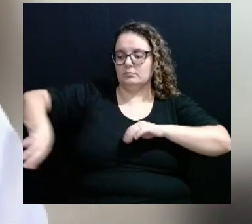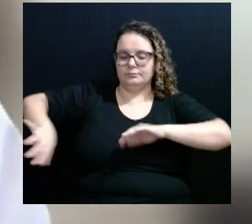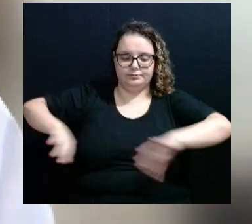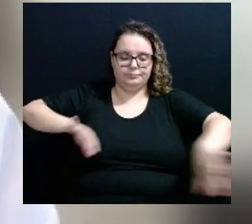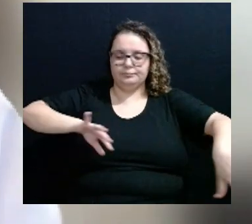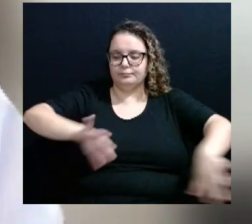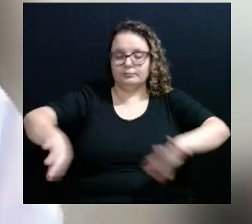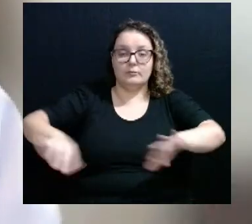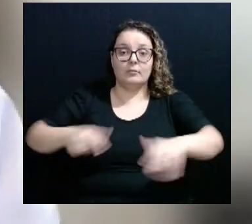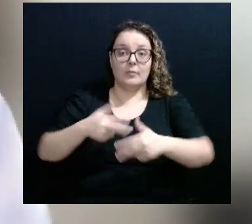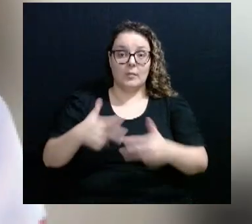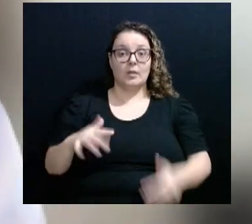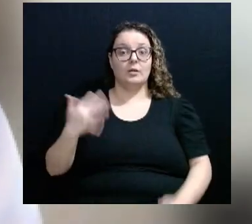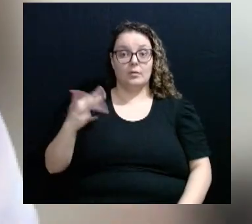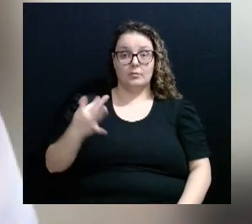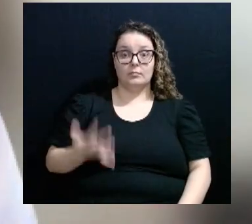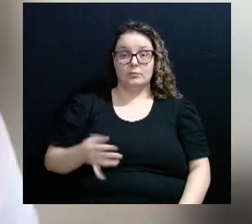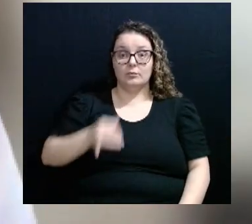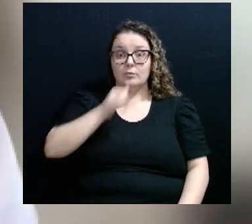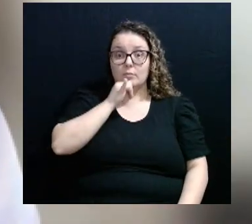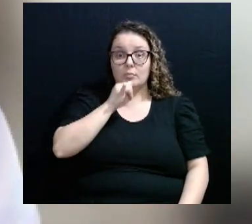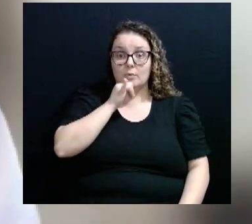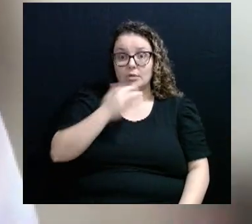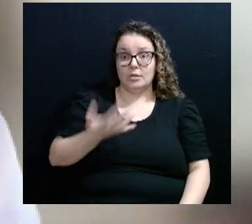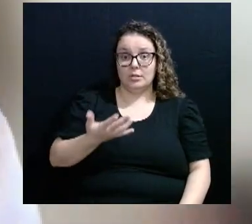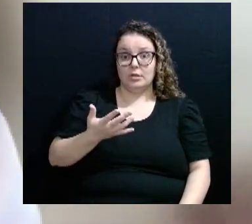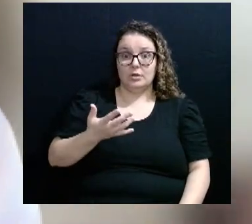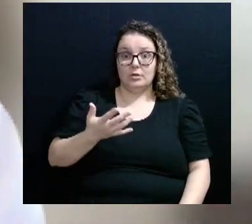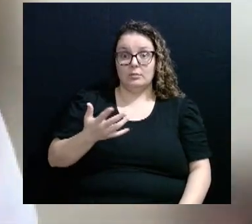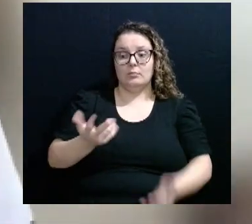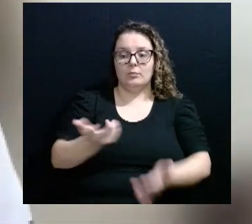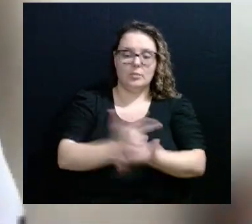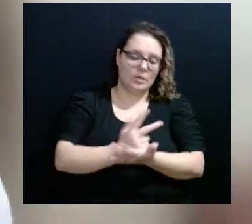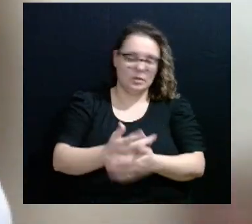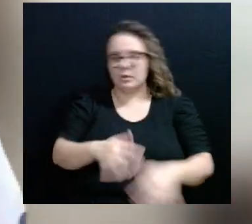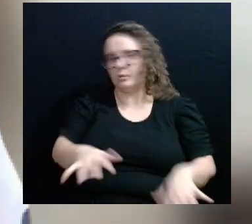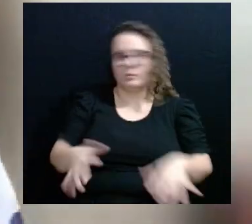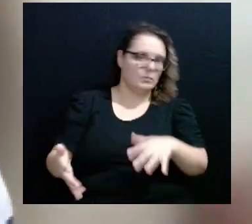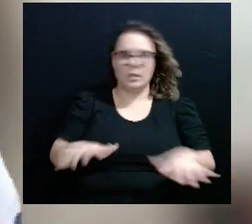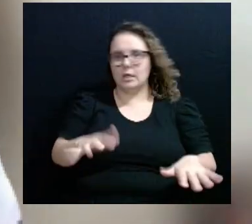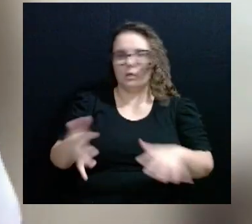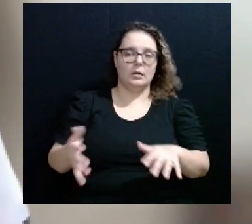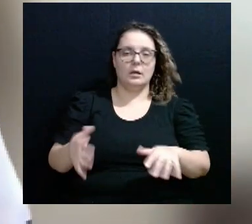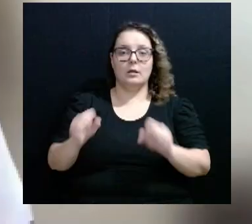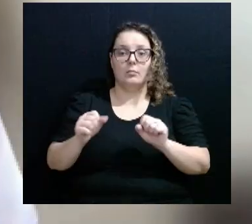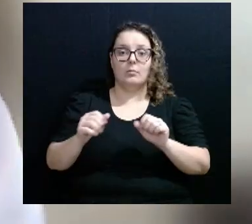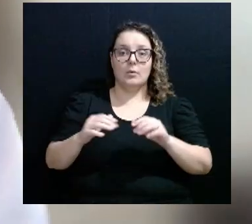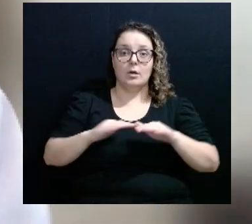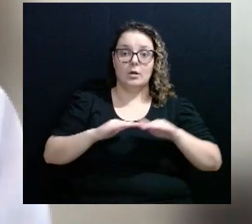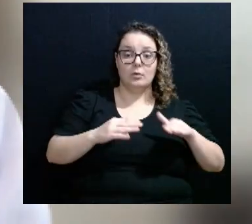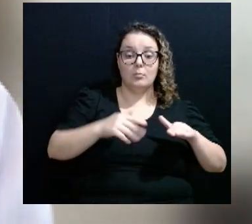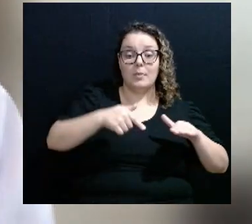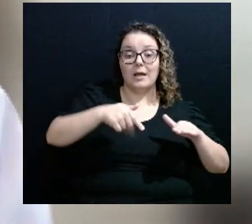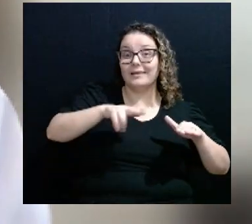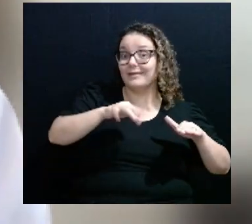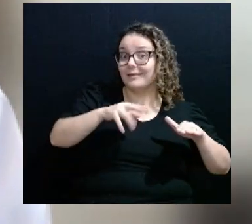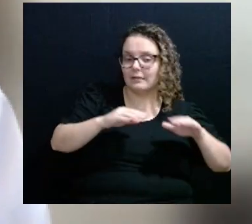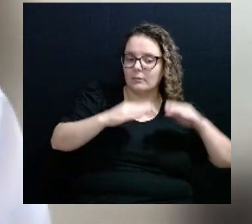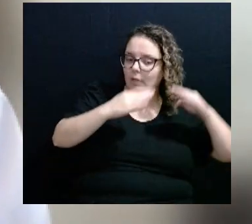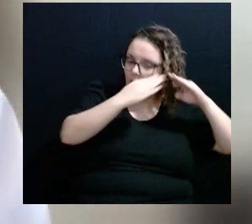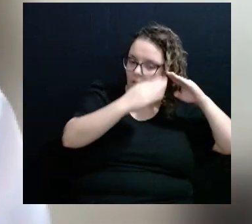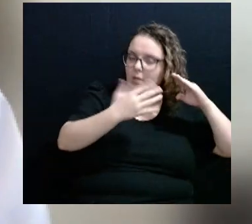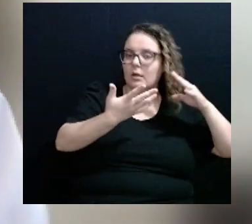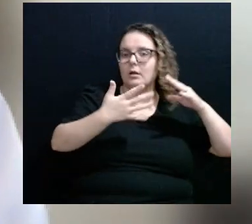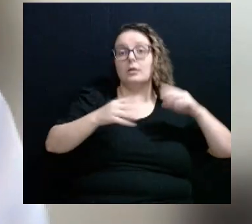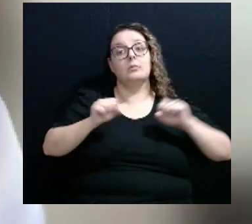de perto dela as coisas que podem machucar, por exemplo, porque ela vai estar se batendo, ela pode bater a cabeça numa